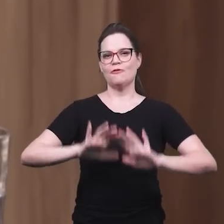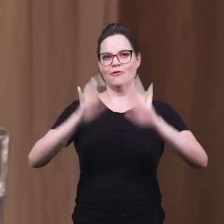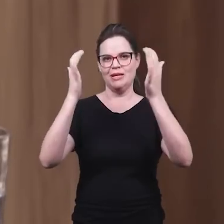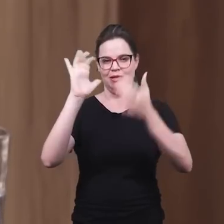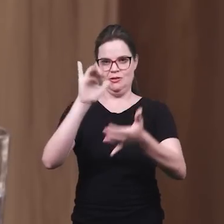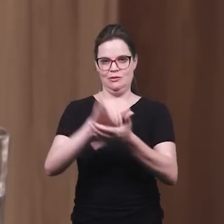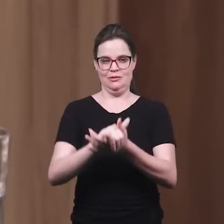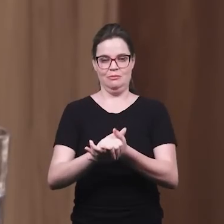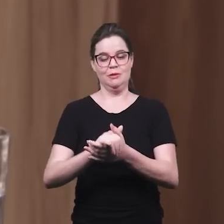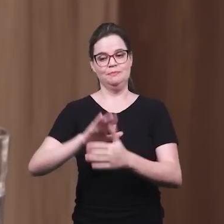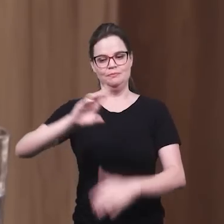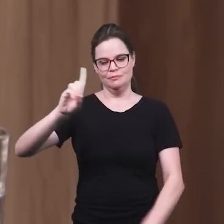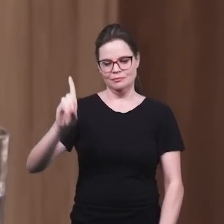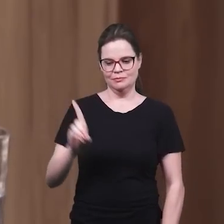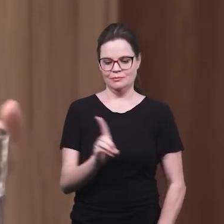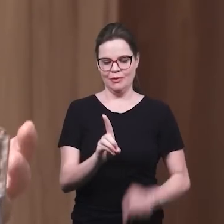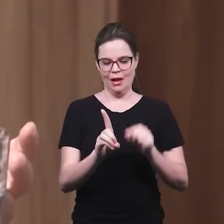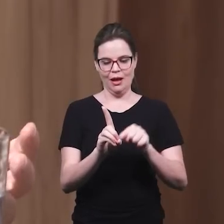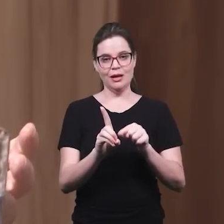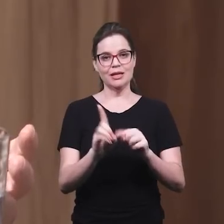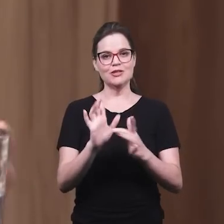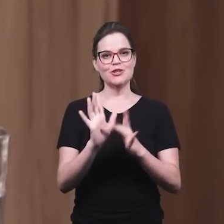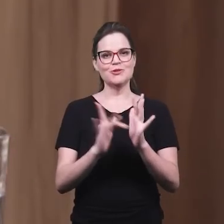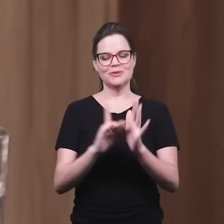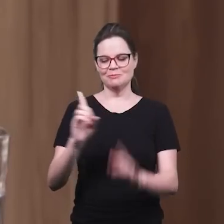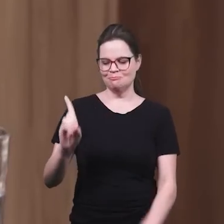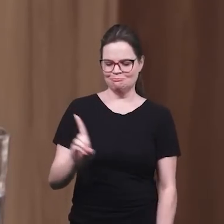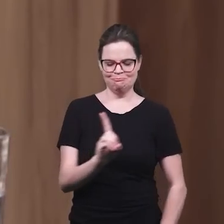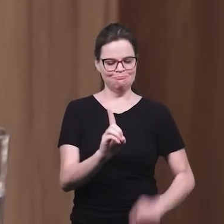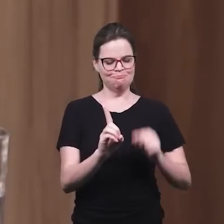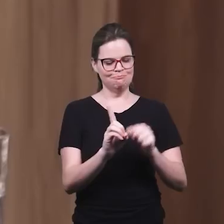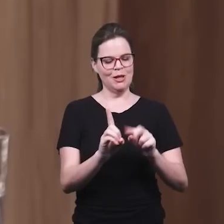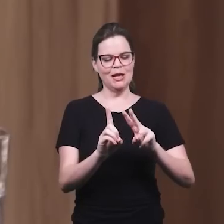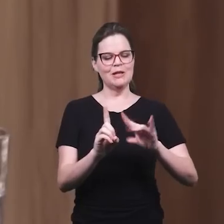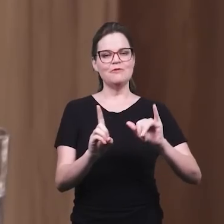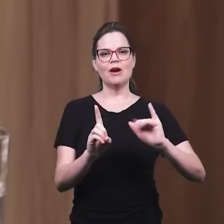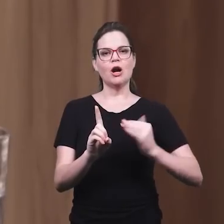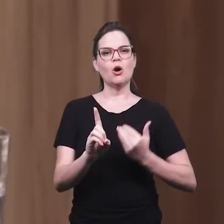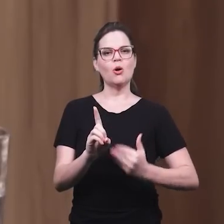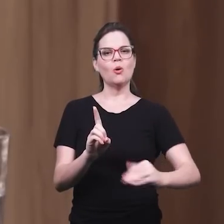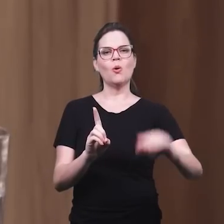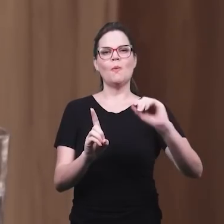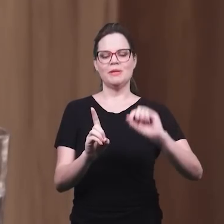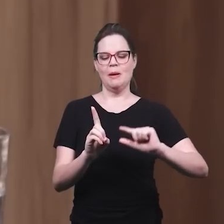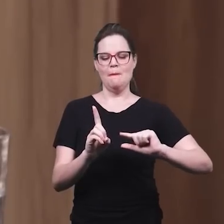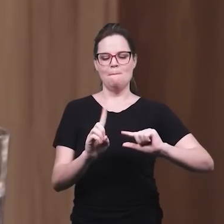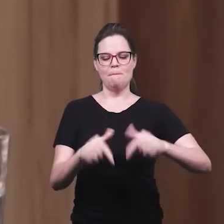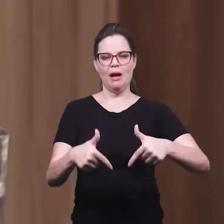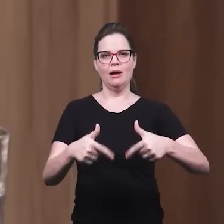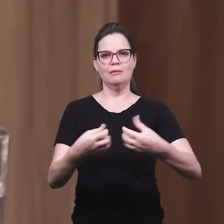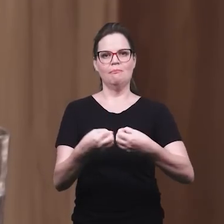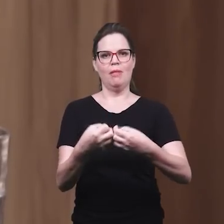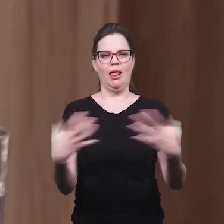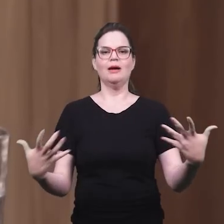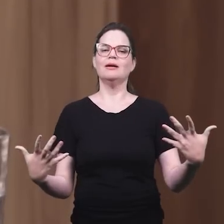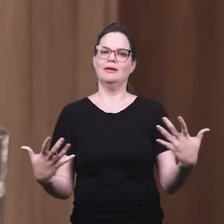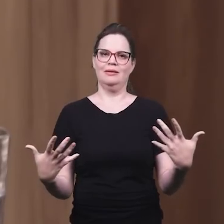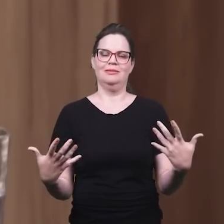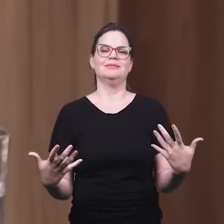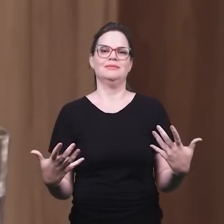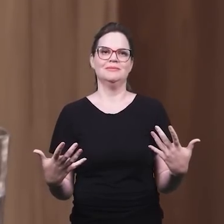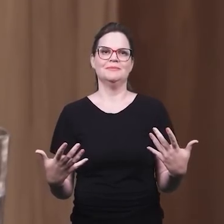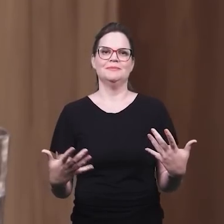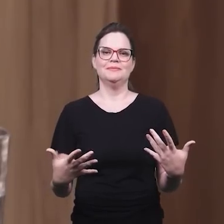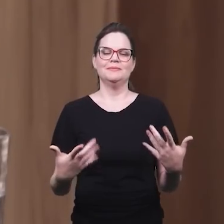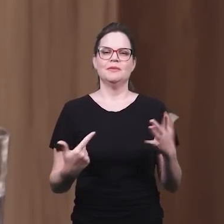ele vai principiar os seus sinais, os seus milagres, e de uma forma assim,